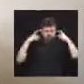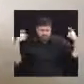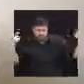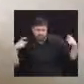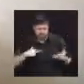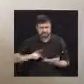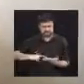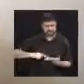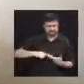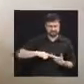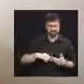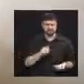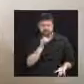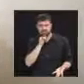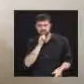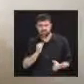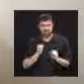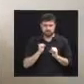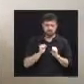N coisas, pode ser um